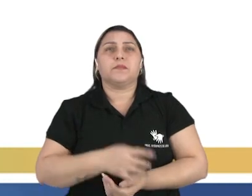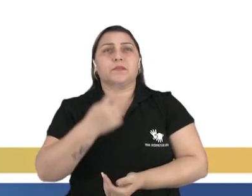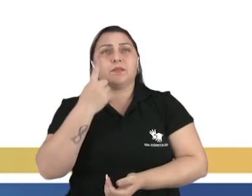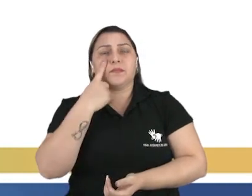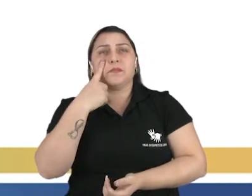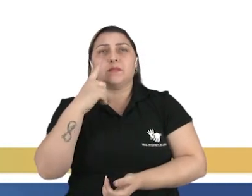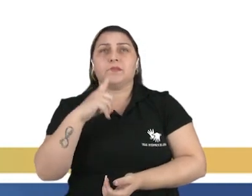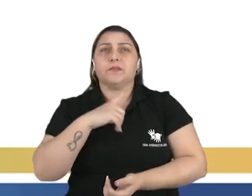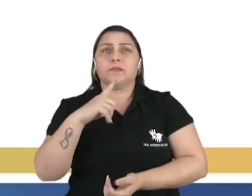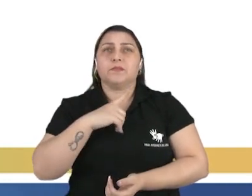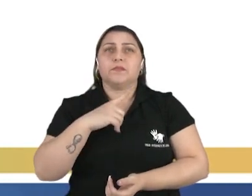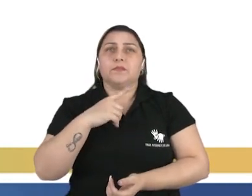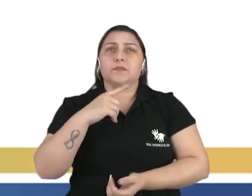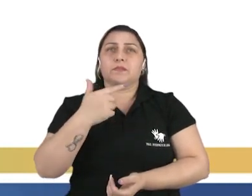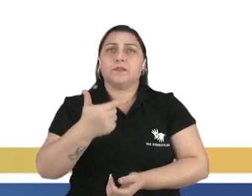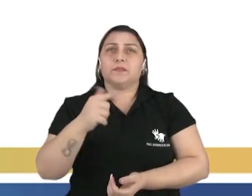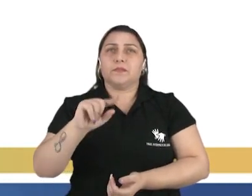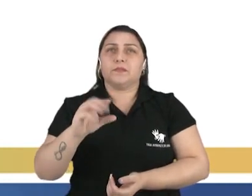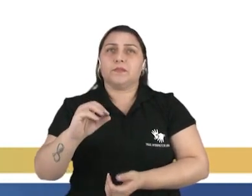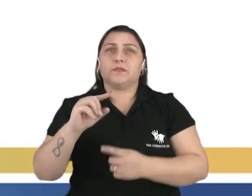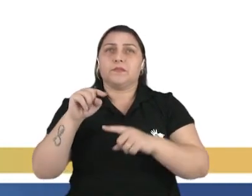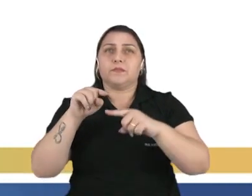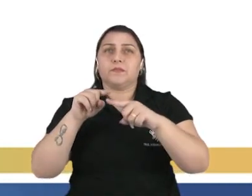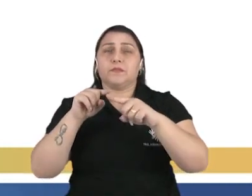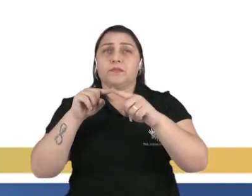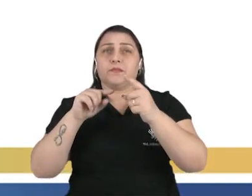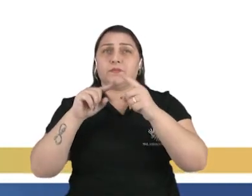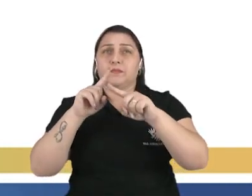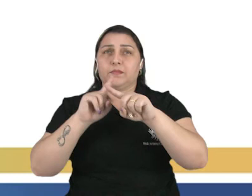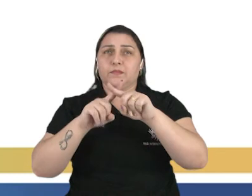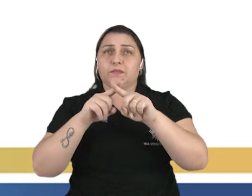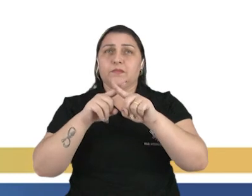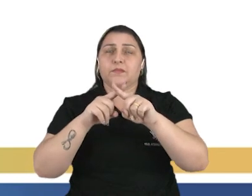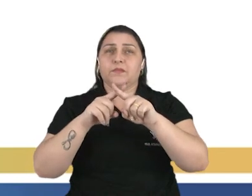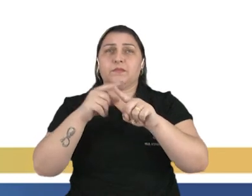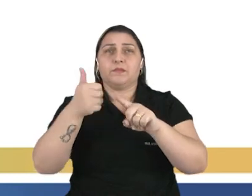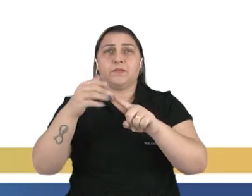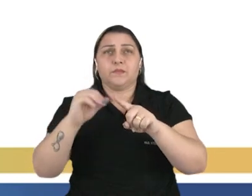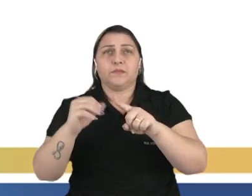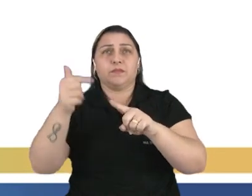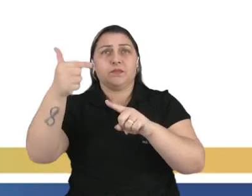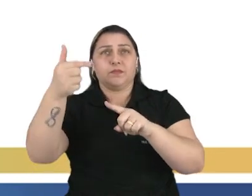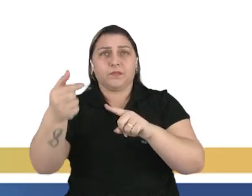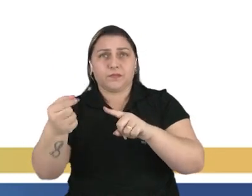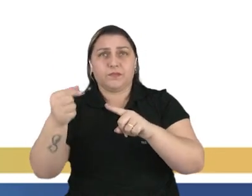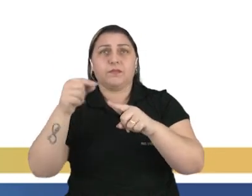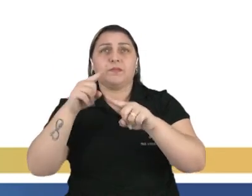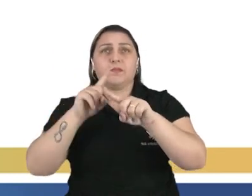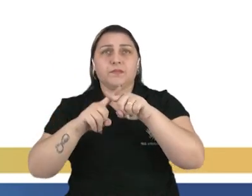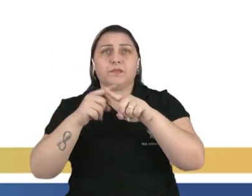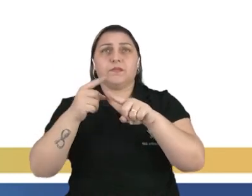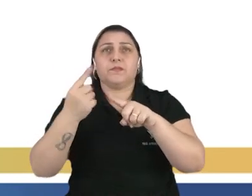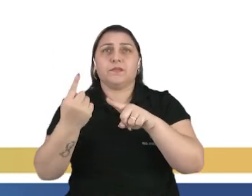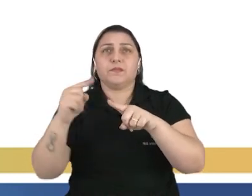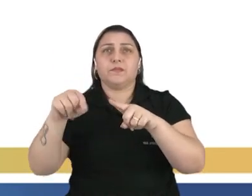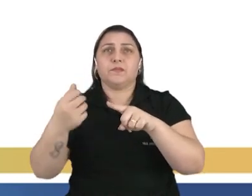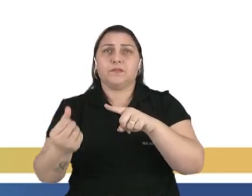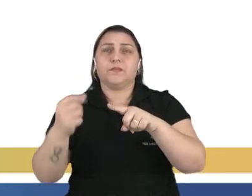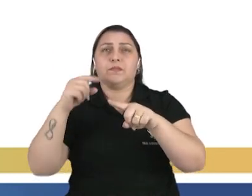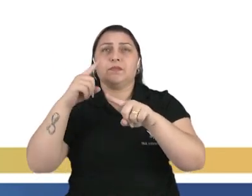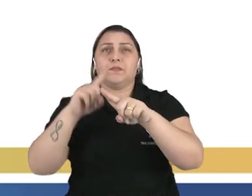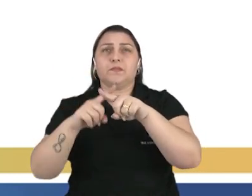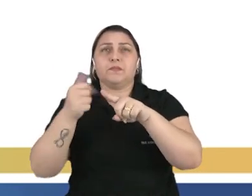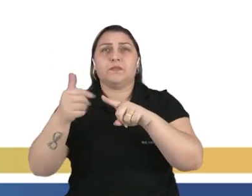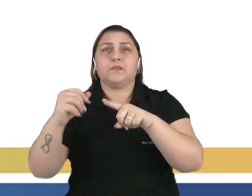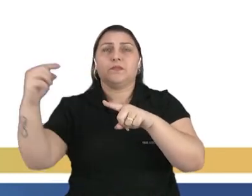nós temos aqui que os elétrons, o número de elétrons é 2,0 vezes 10 a 20, e a carga de